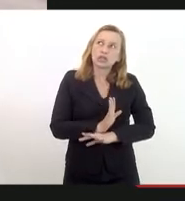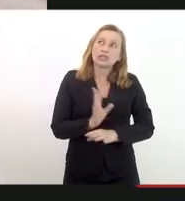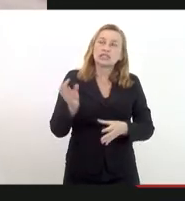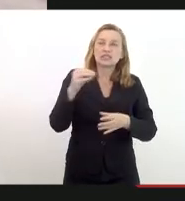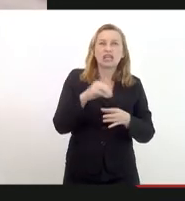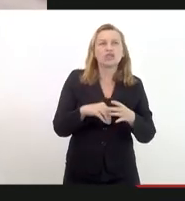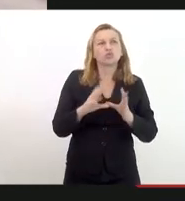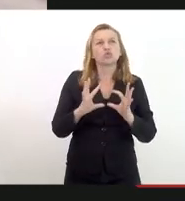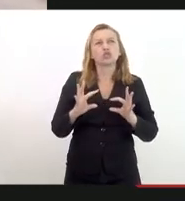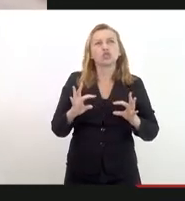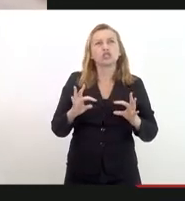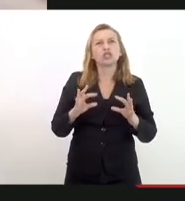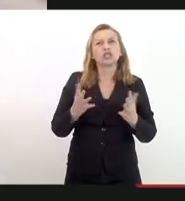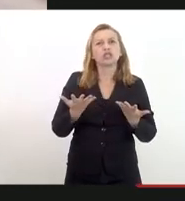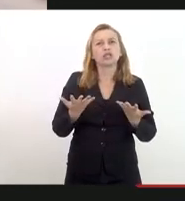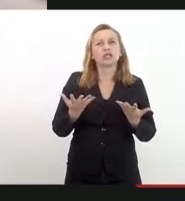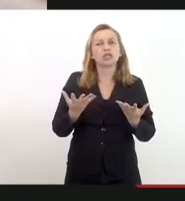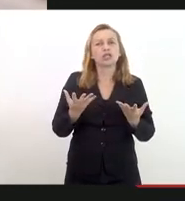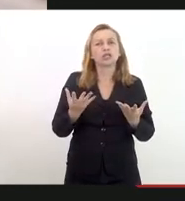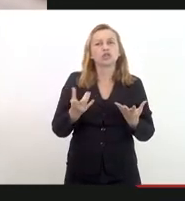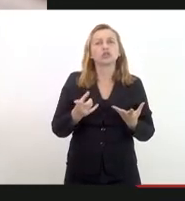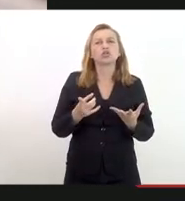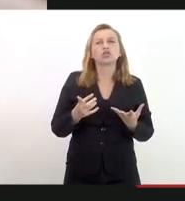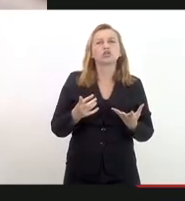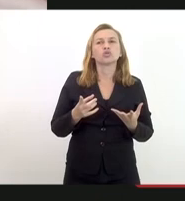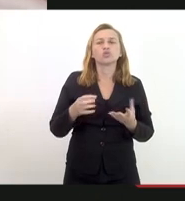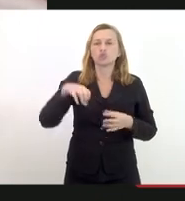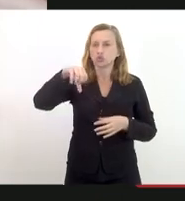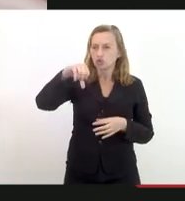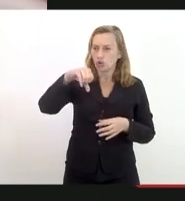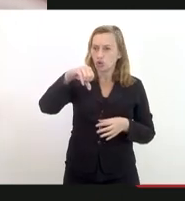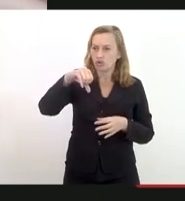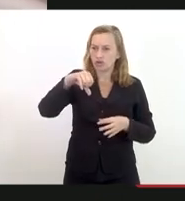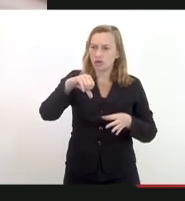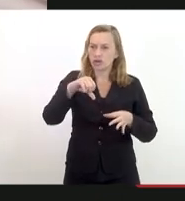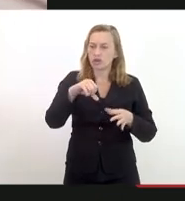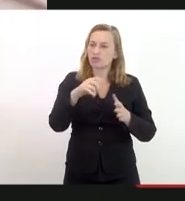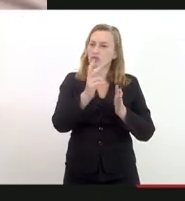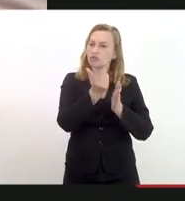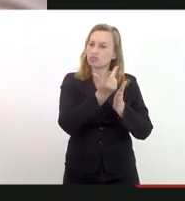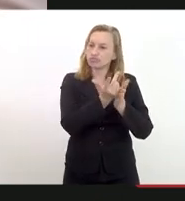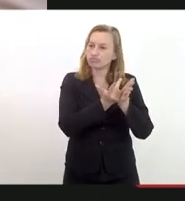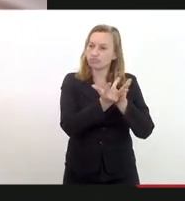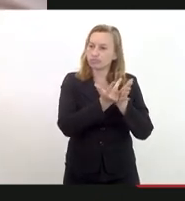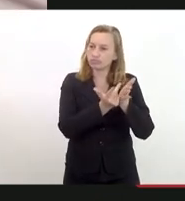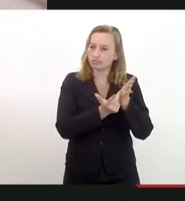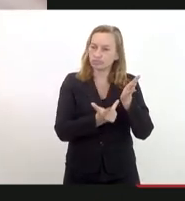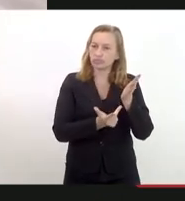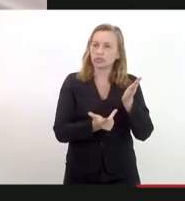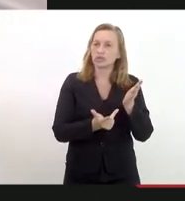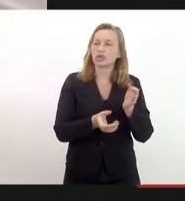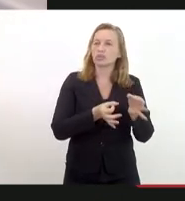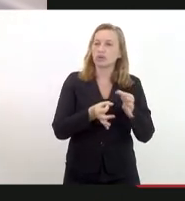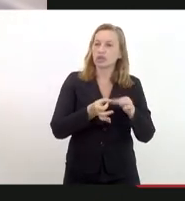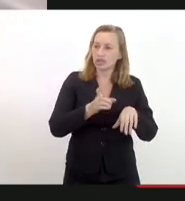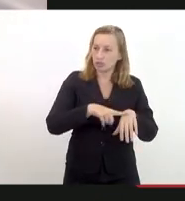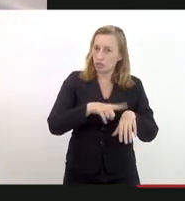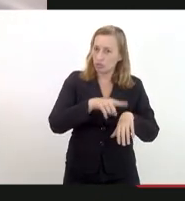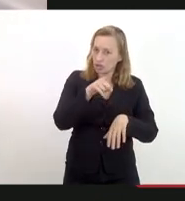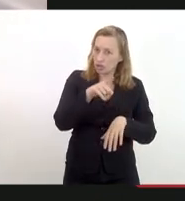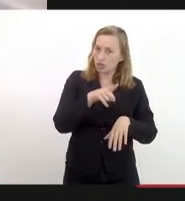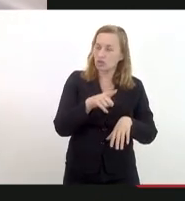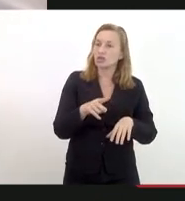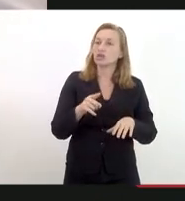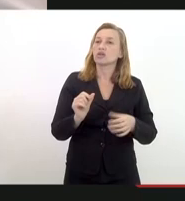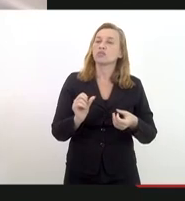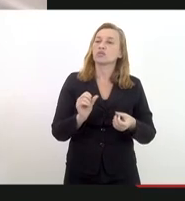dentro dos 9 eixos que foram desenhados naquele primeiro momento, acho que a analista depois vai